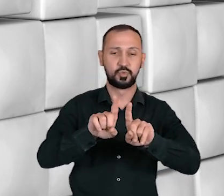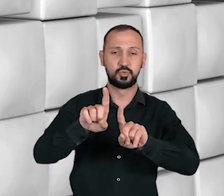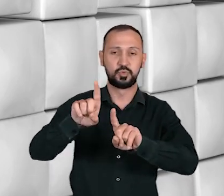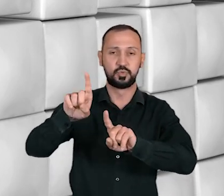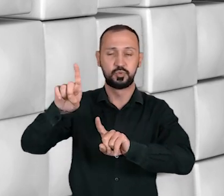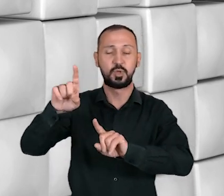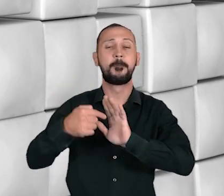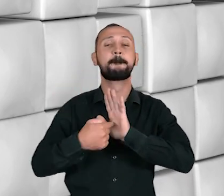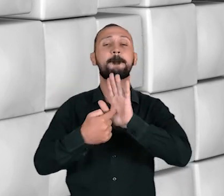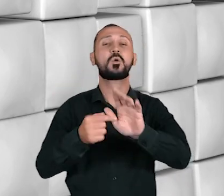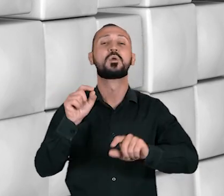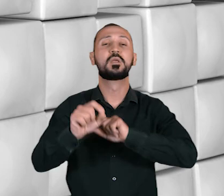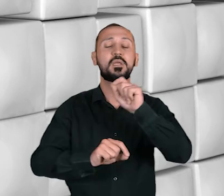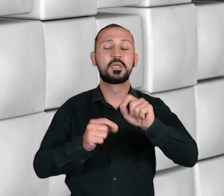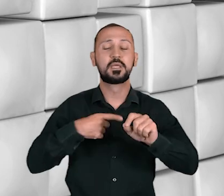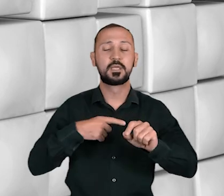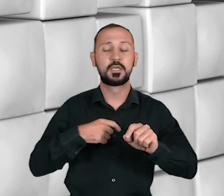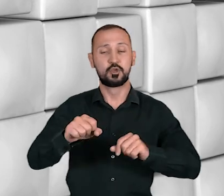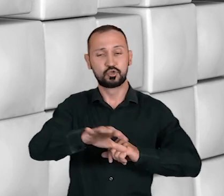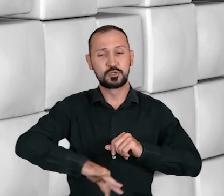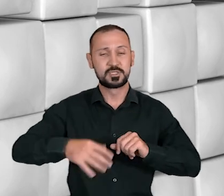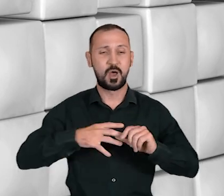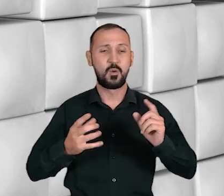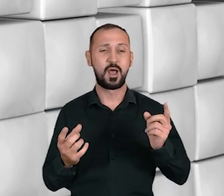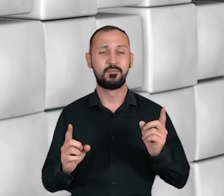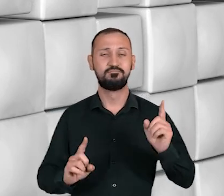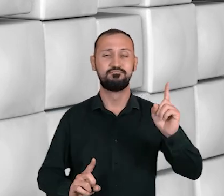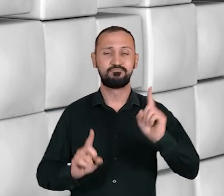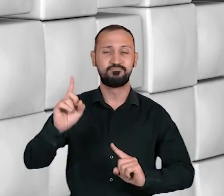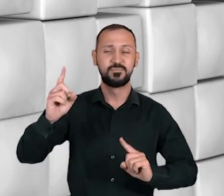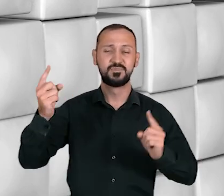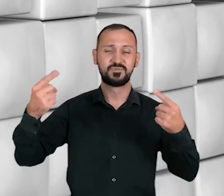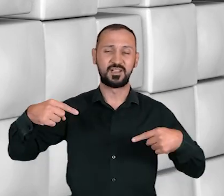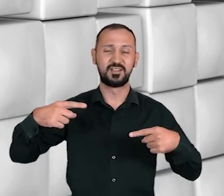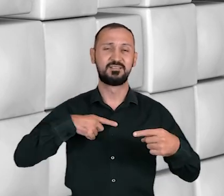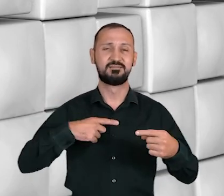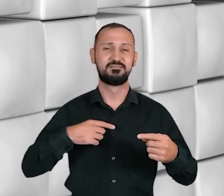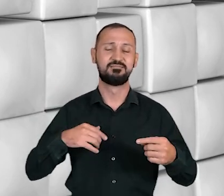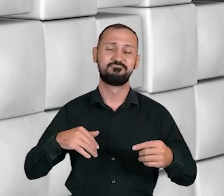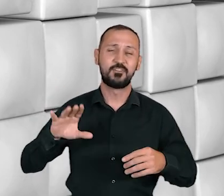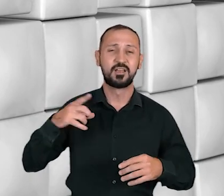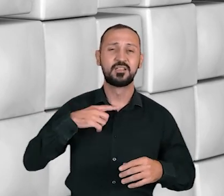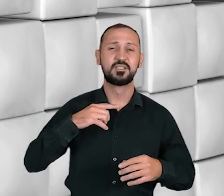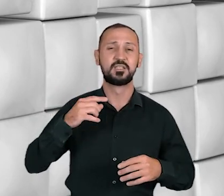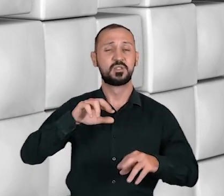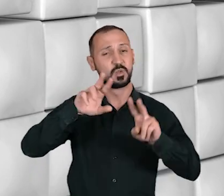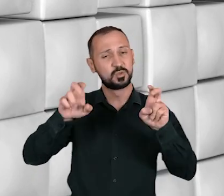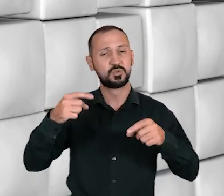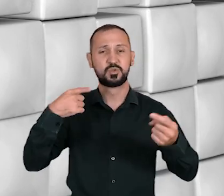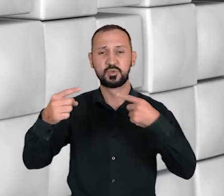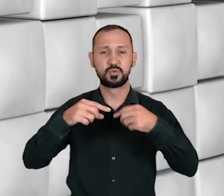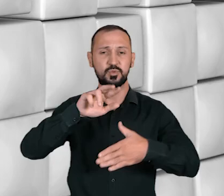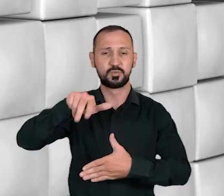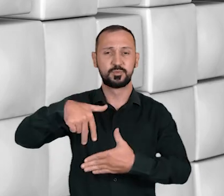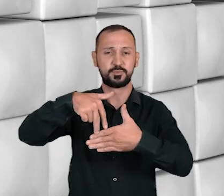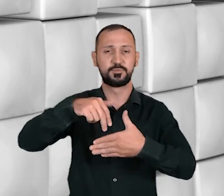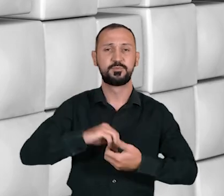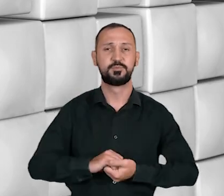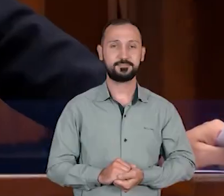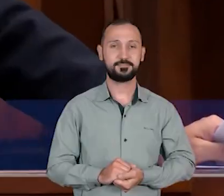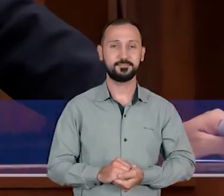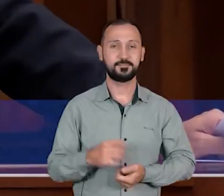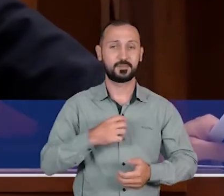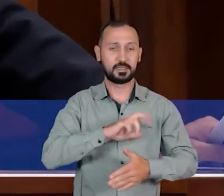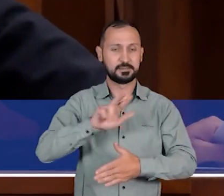e Estatística indicam que a desigualdade social no Brasil cresceu. O assunto foi repercutido no